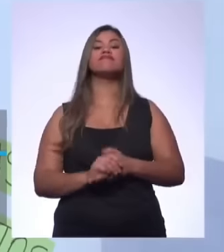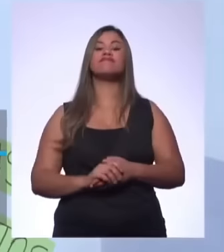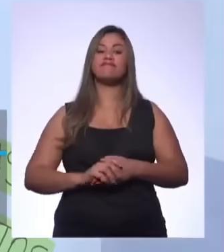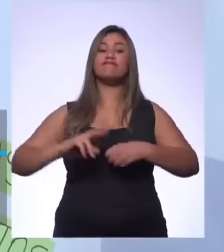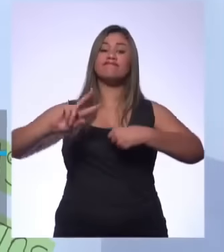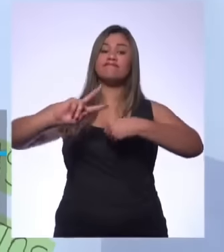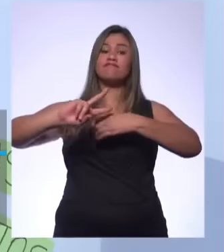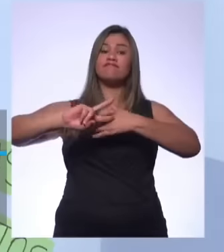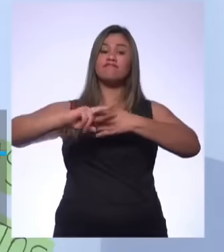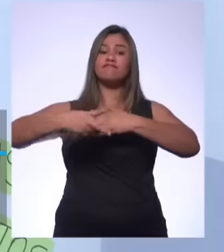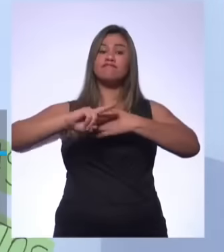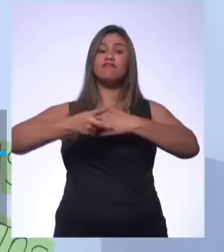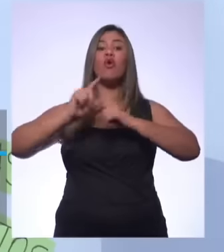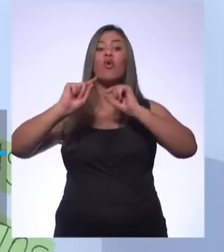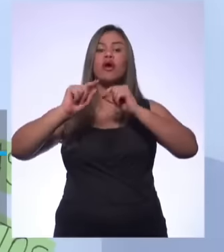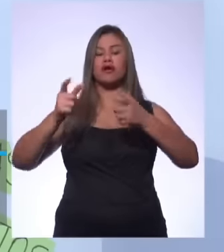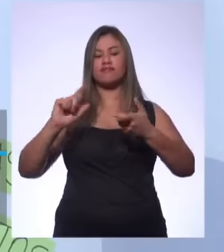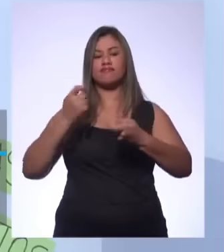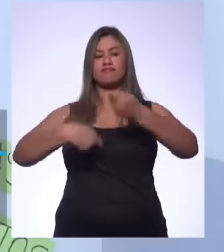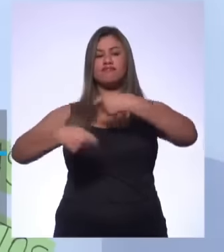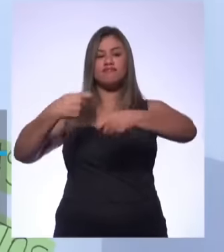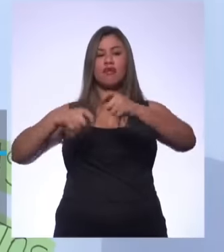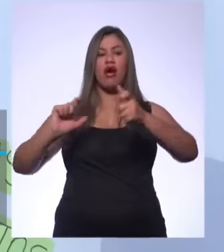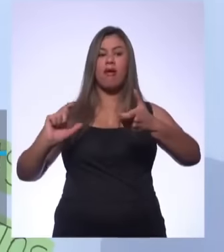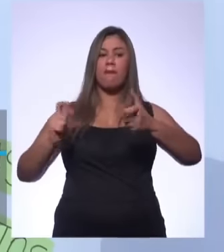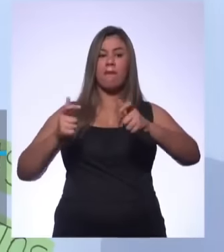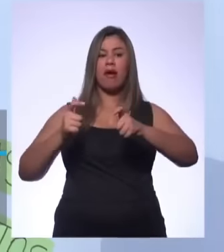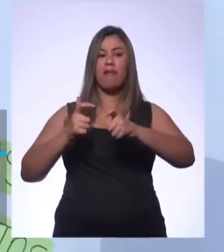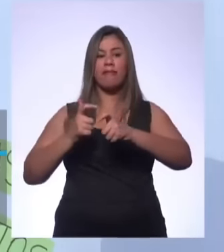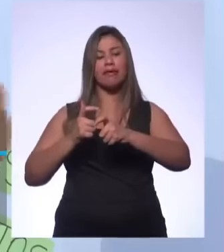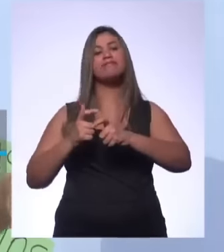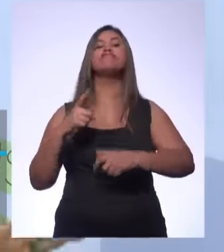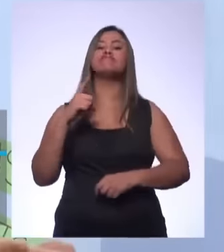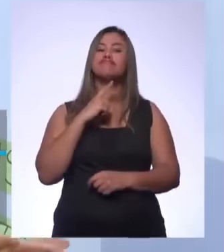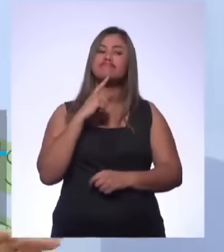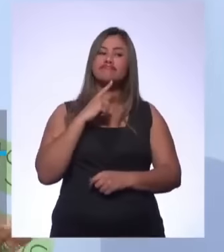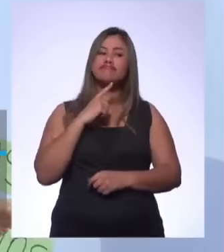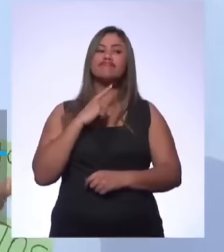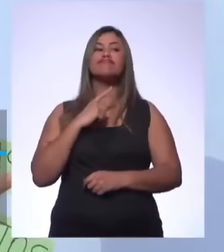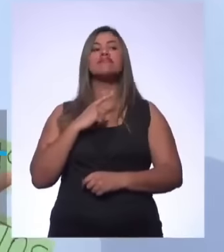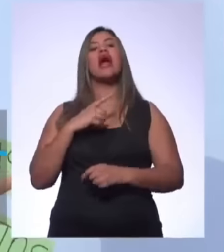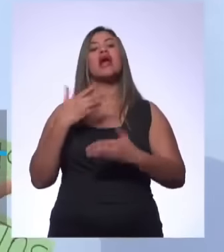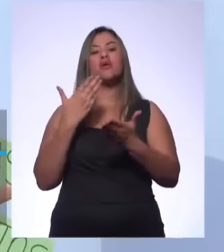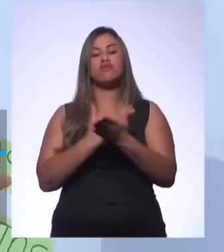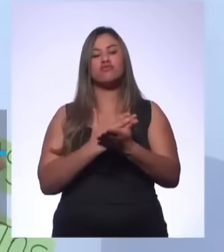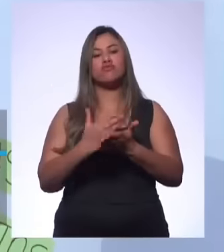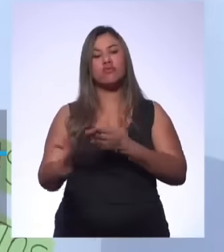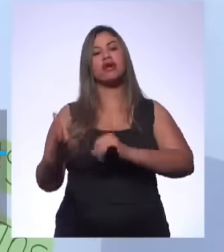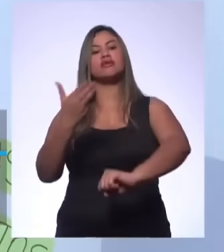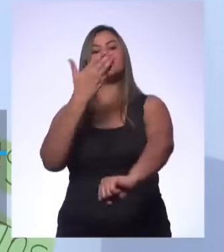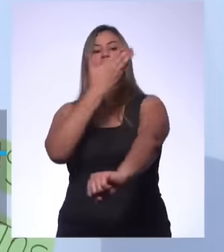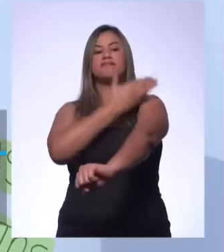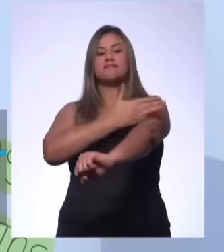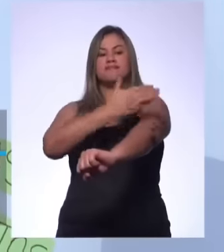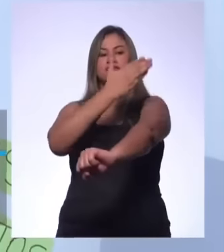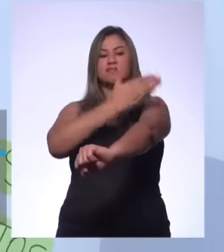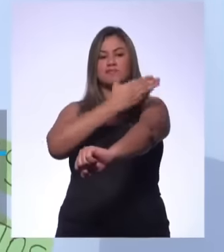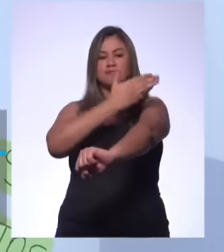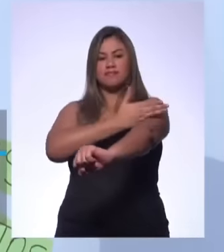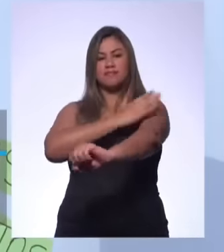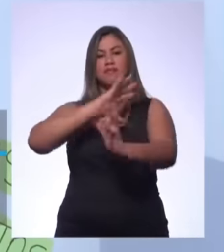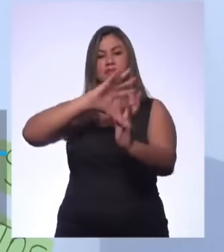uma diminuição do comércio. Então, nós teremos aí na transição entre mundo antigo e a Idade Média,